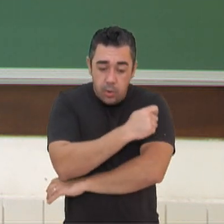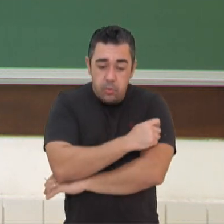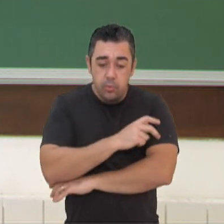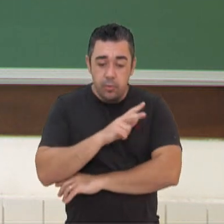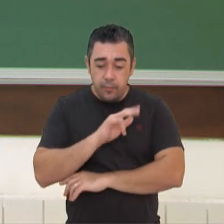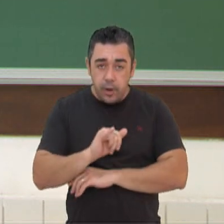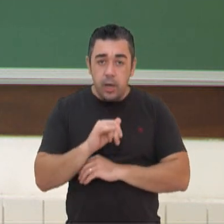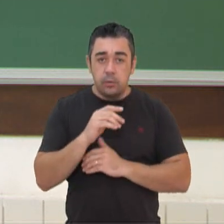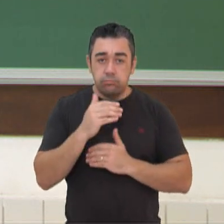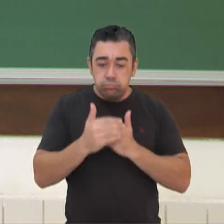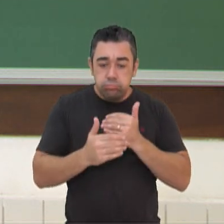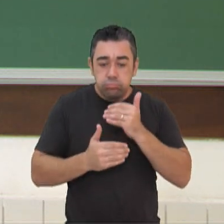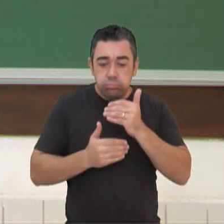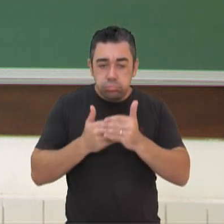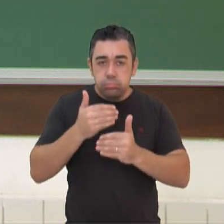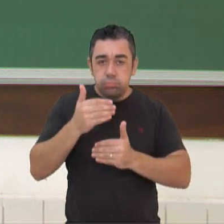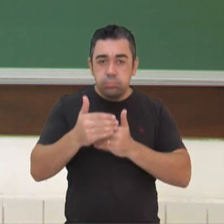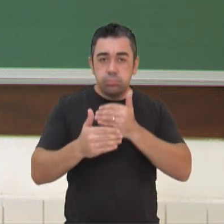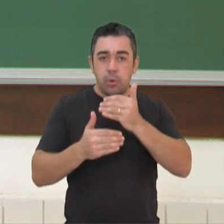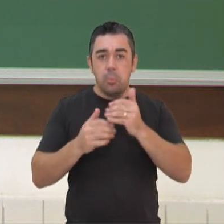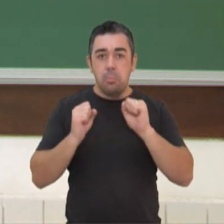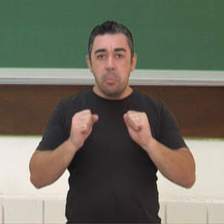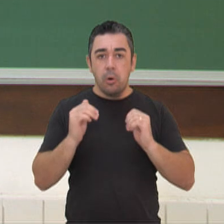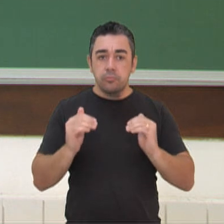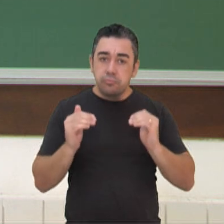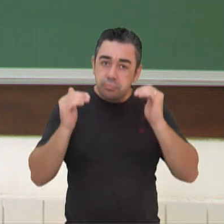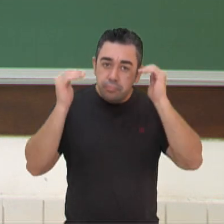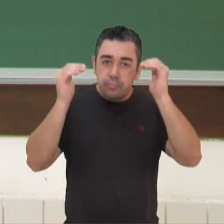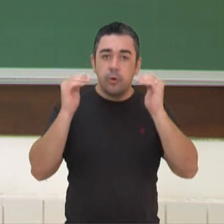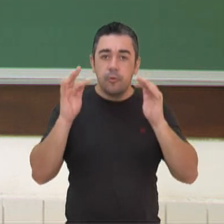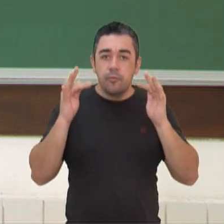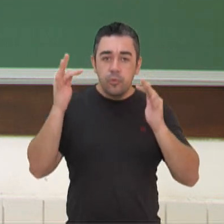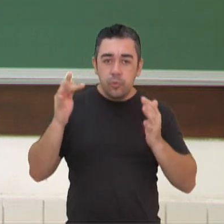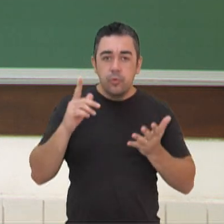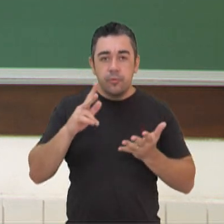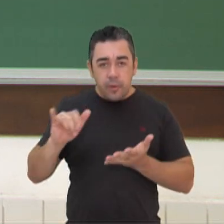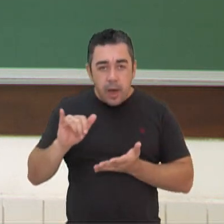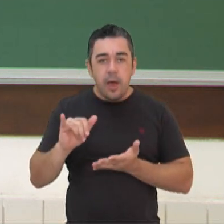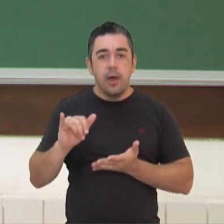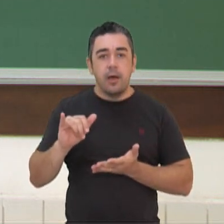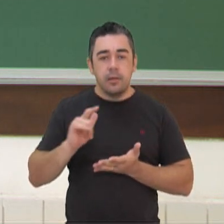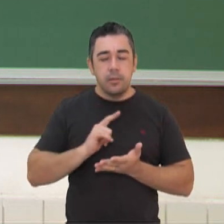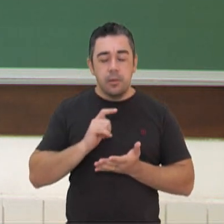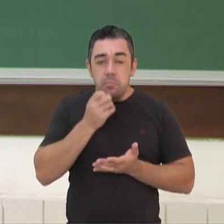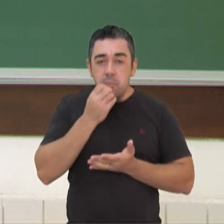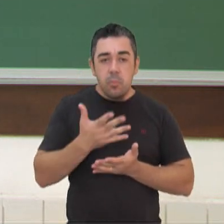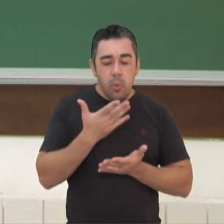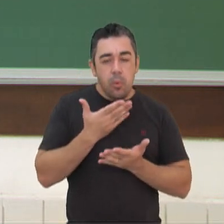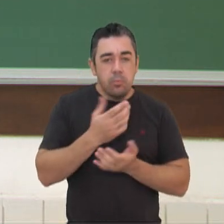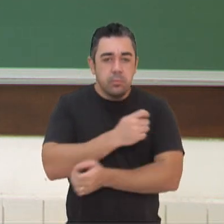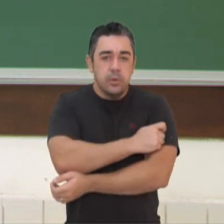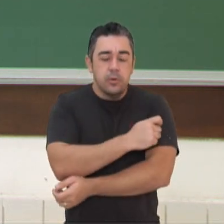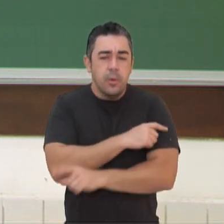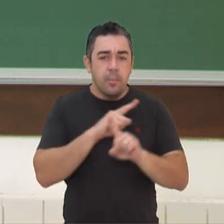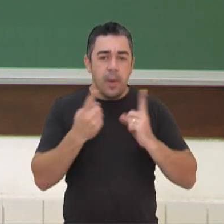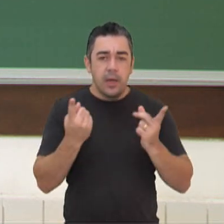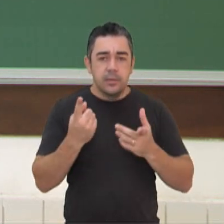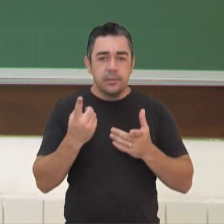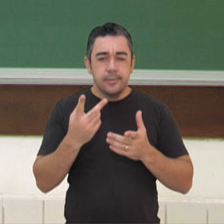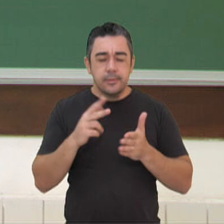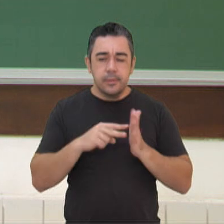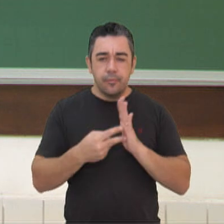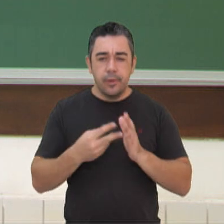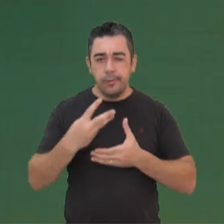você pode vir a se tornar um grande estudante. Não necessariamente nesse momento mas tem alguma coisa ali guardada dentro de